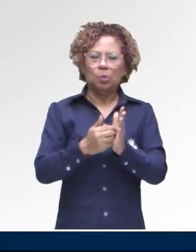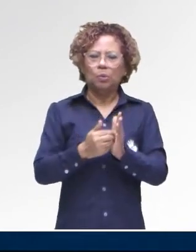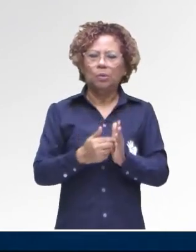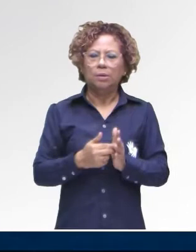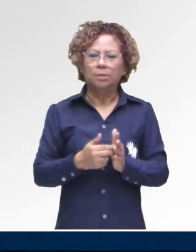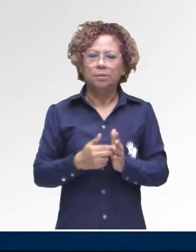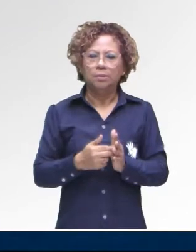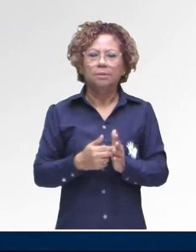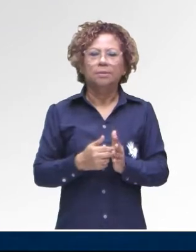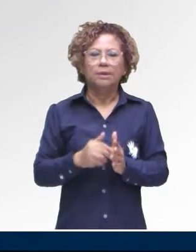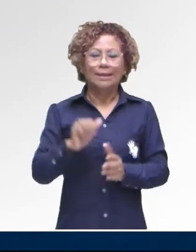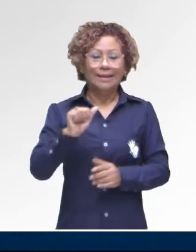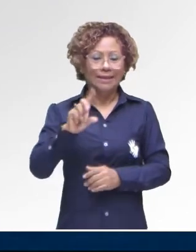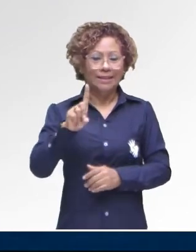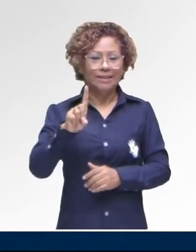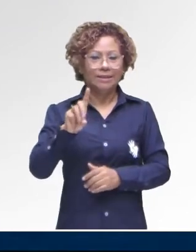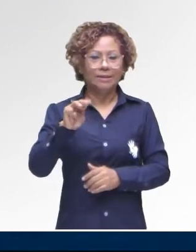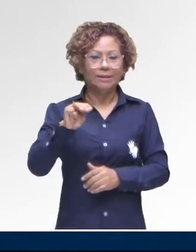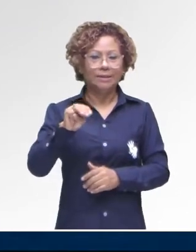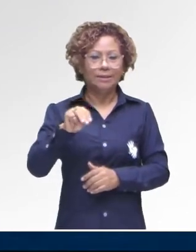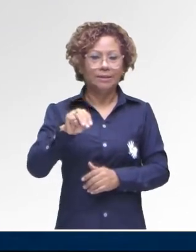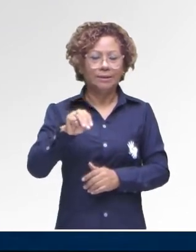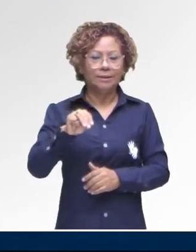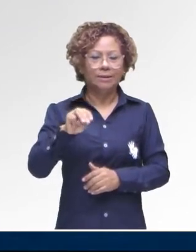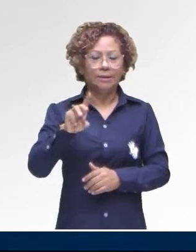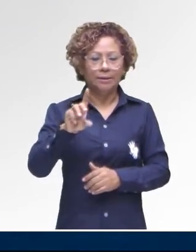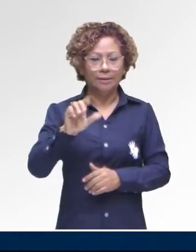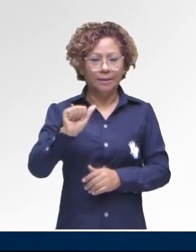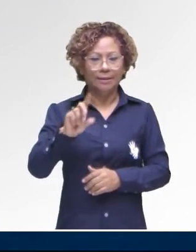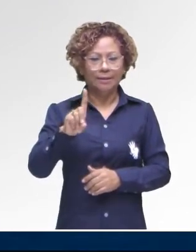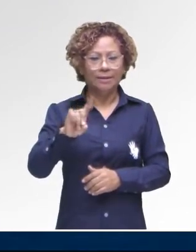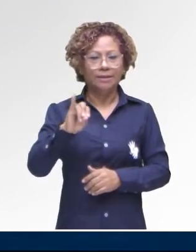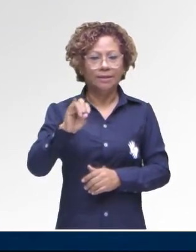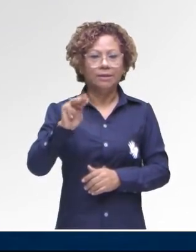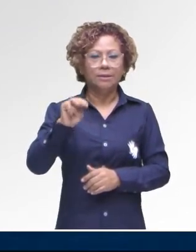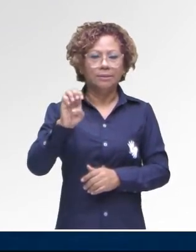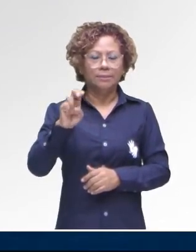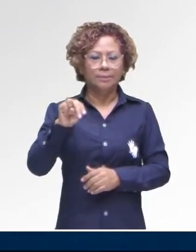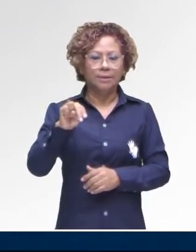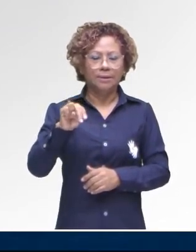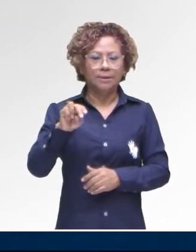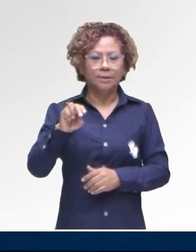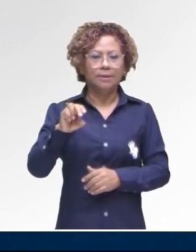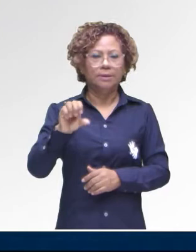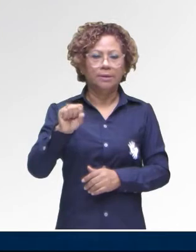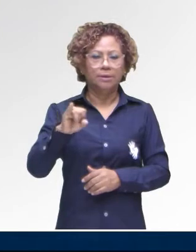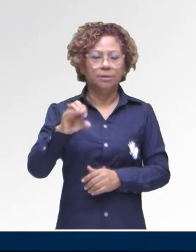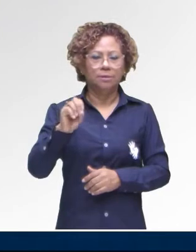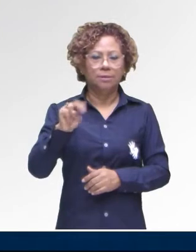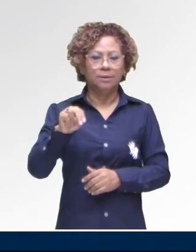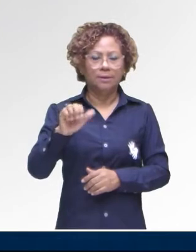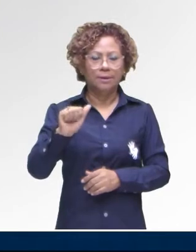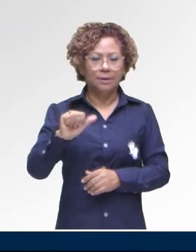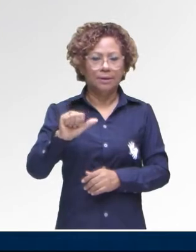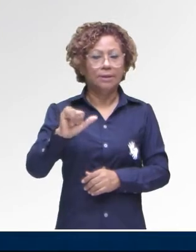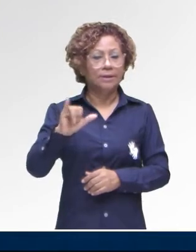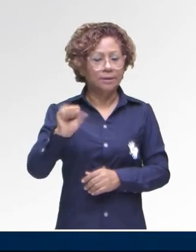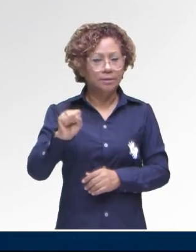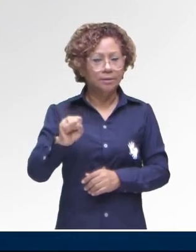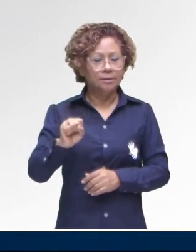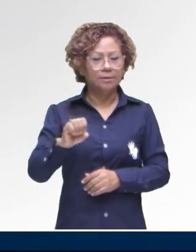adimensionais. Ou seja, sua dimensão é zero. O que isso significa? Não possui